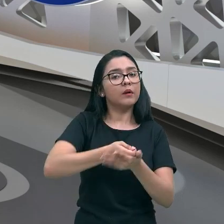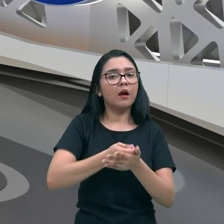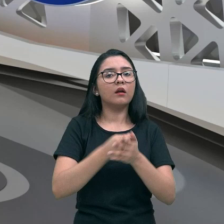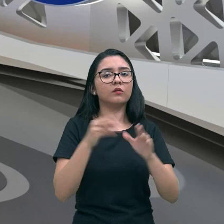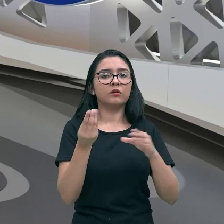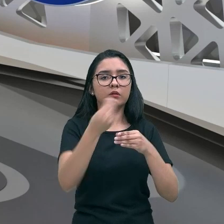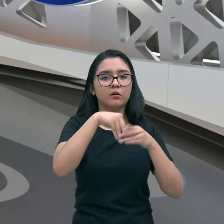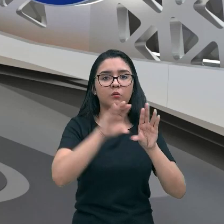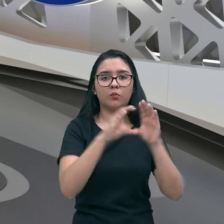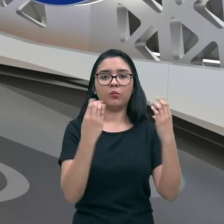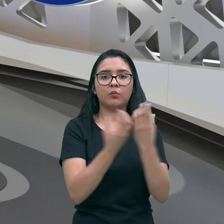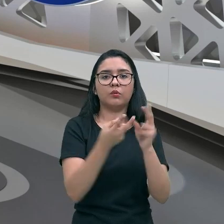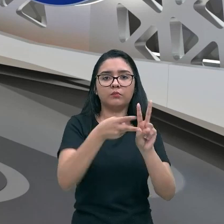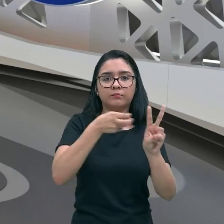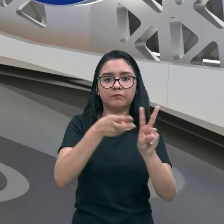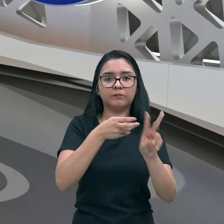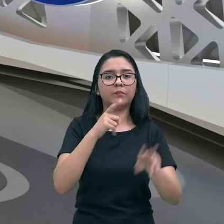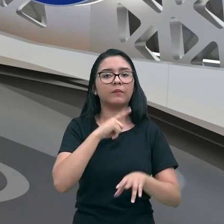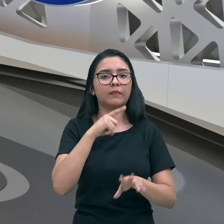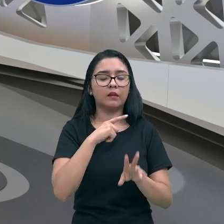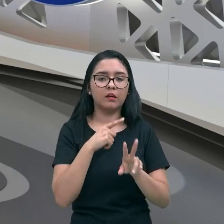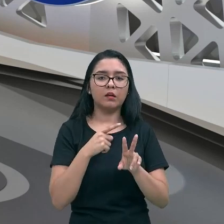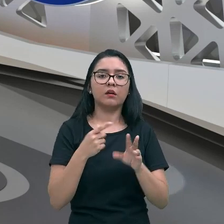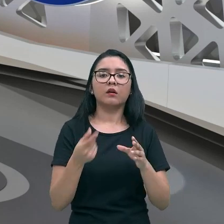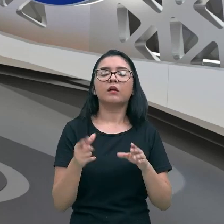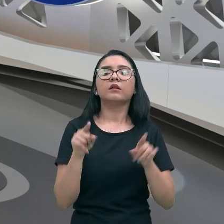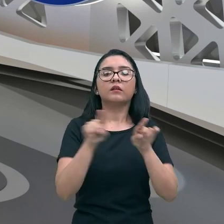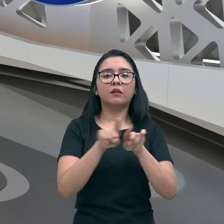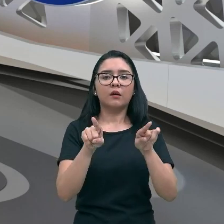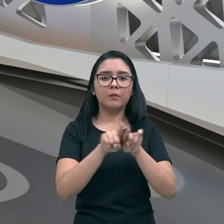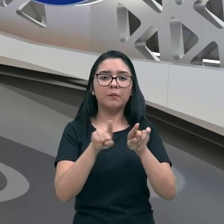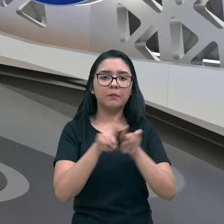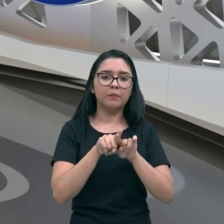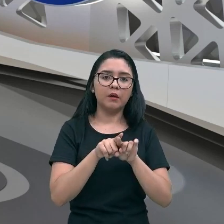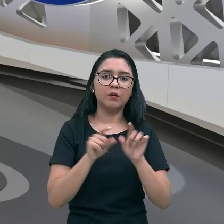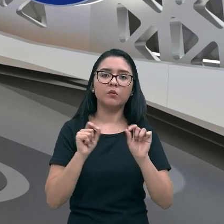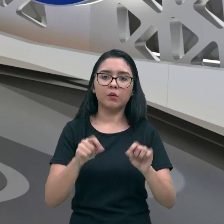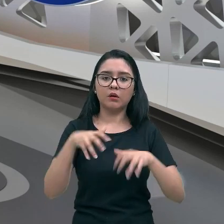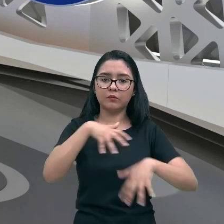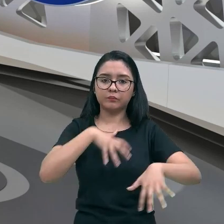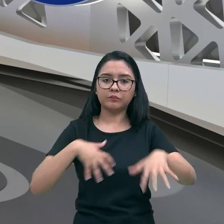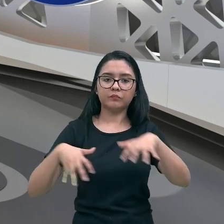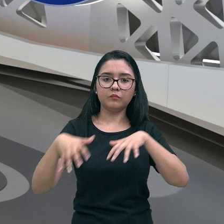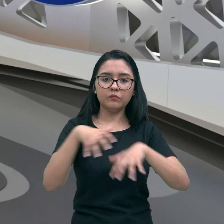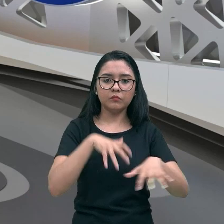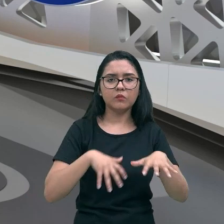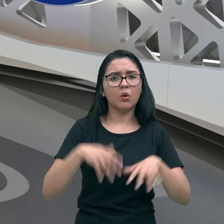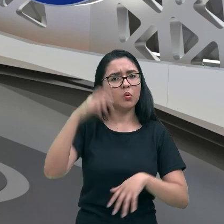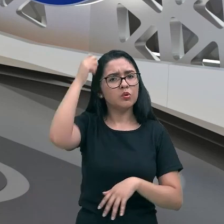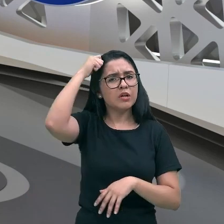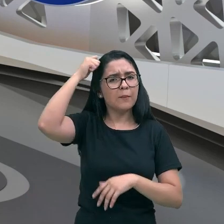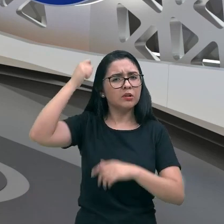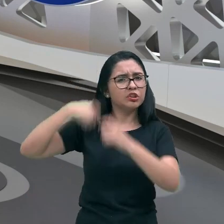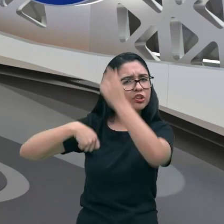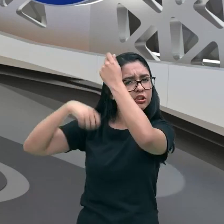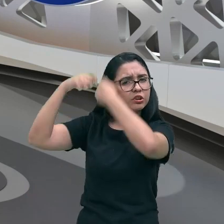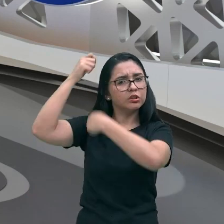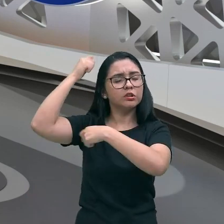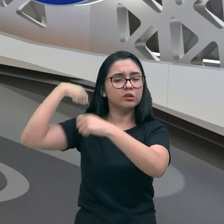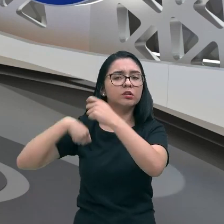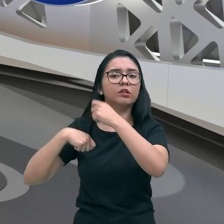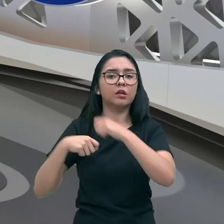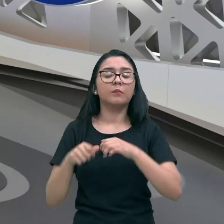etnias. Existem etnias que fazem também o ritual da moça nova, que é aquele em que se arranca todos os cabelos a partir da